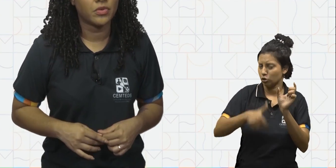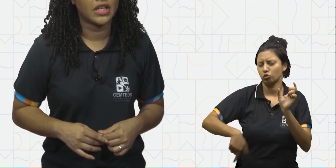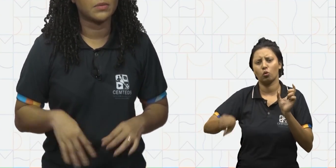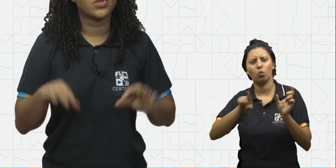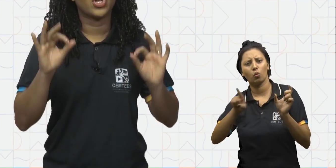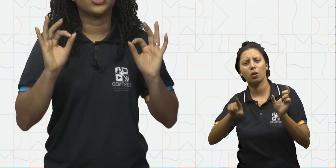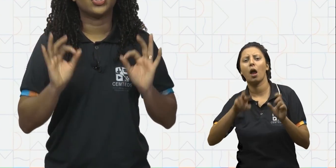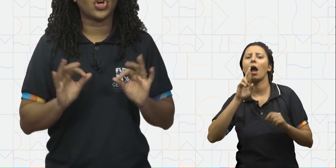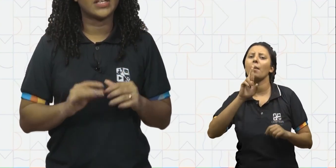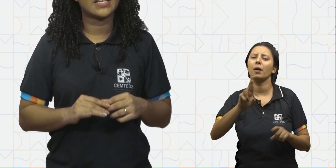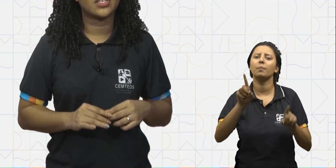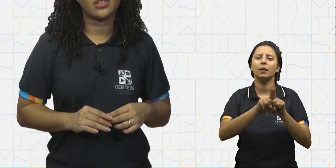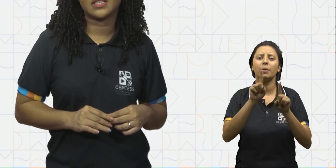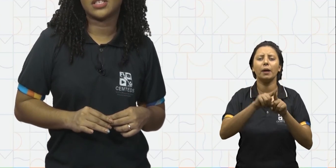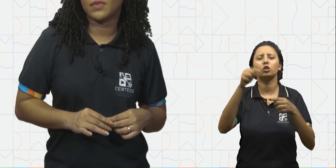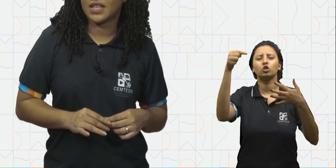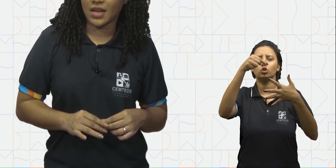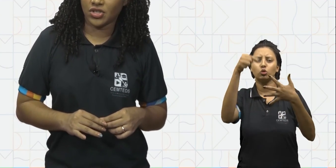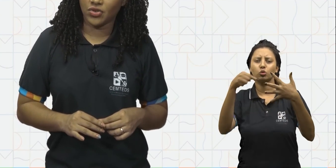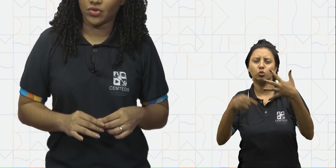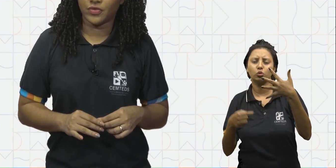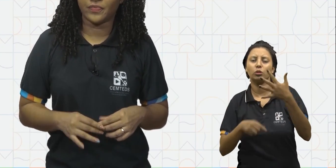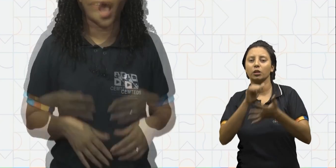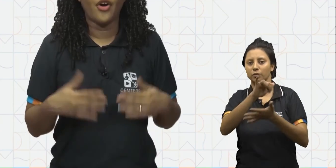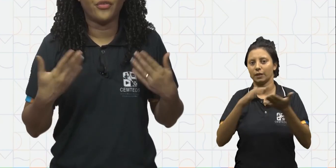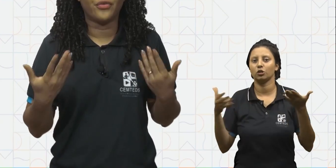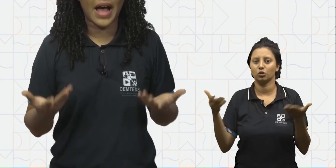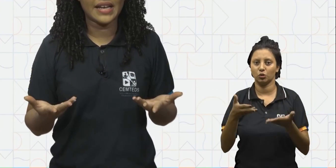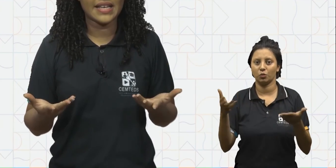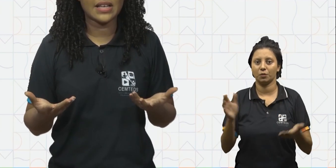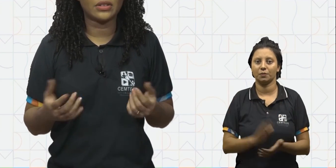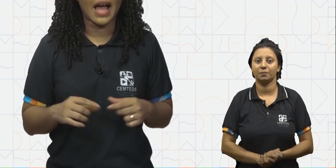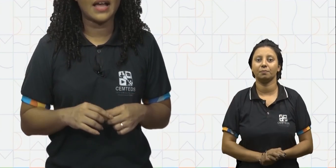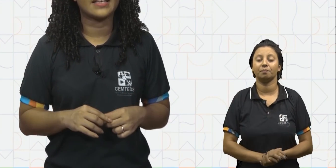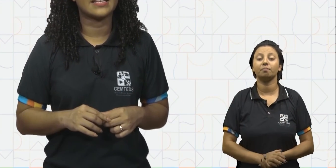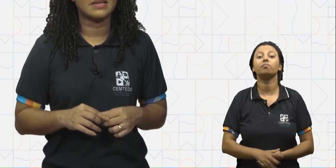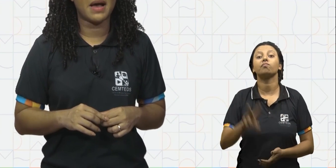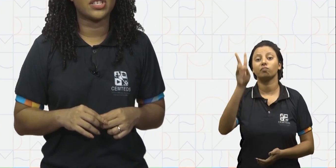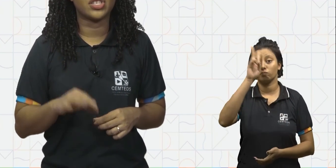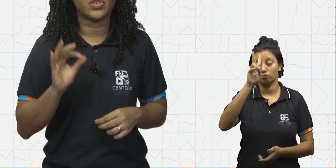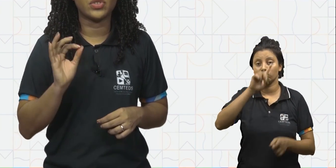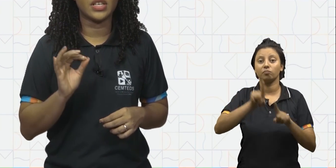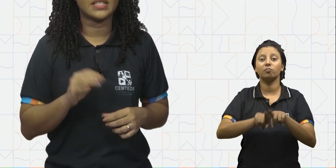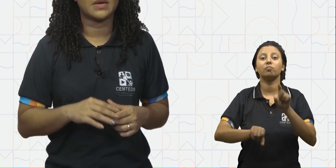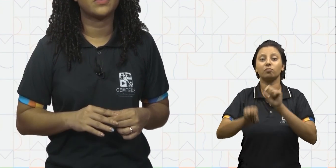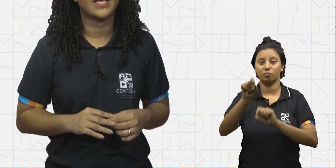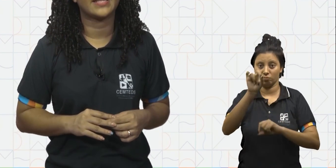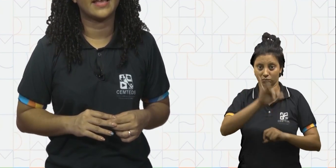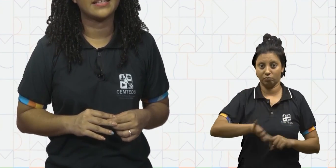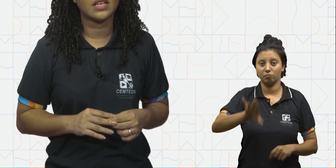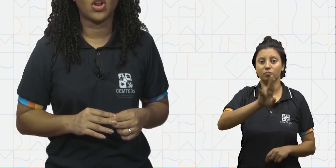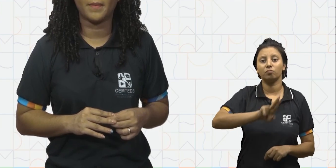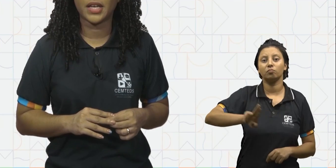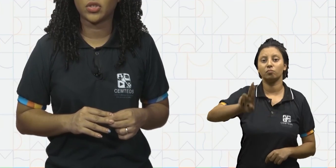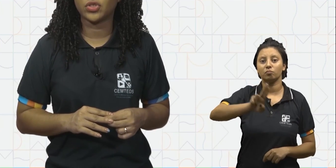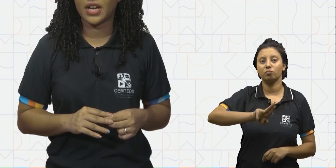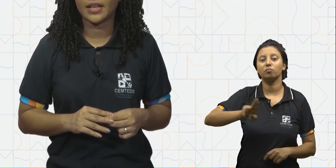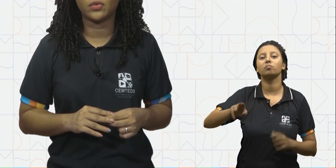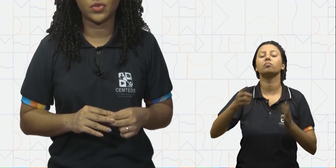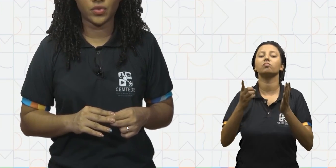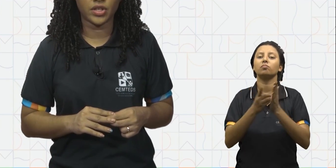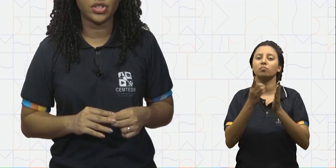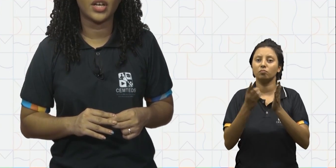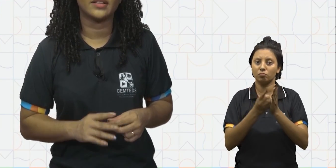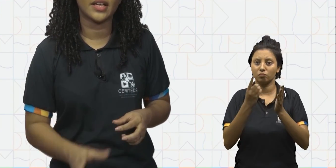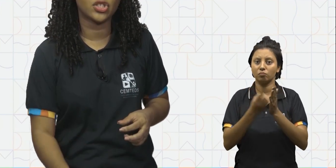e respondemos todas as nossas atividades de hoje. Vale ressaltar que as imagens que utilizamos é da Enciclopédia